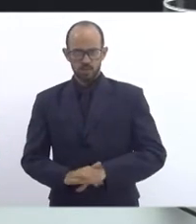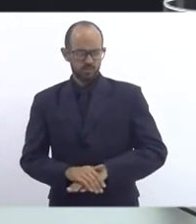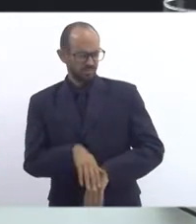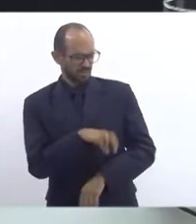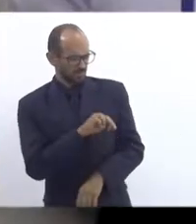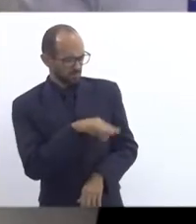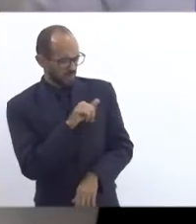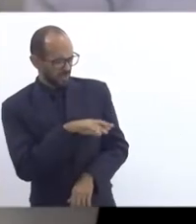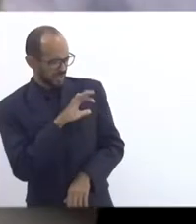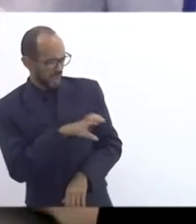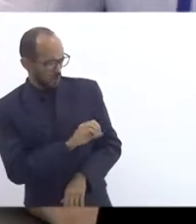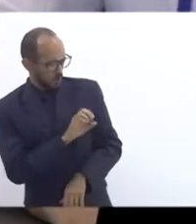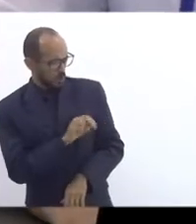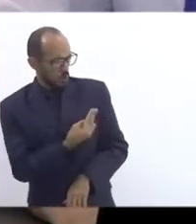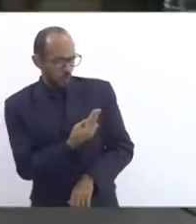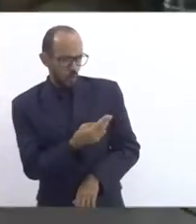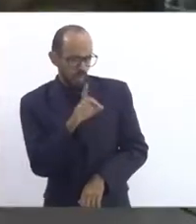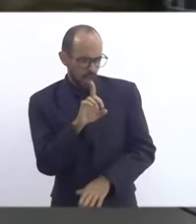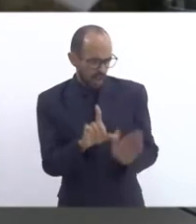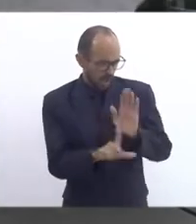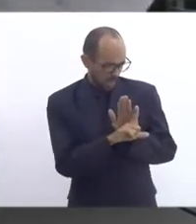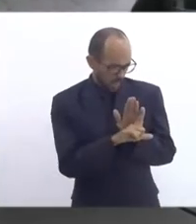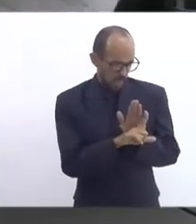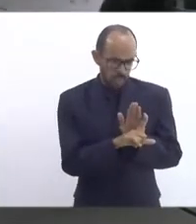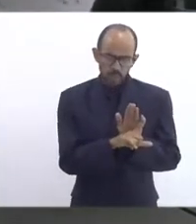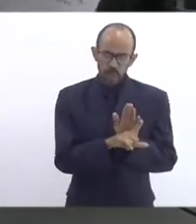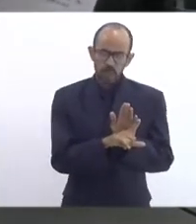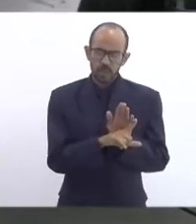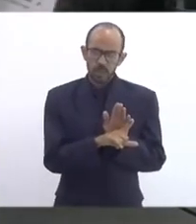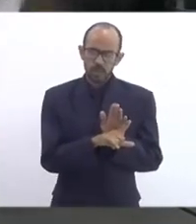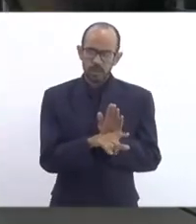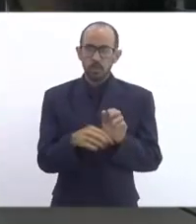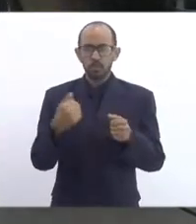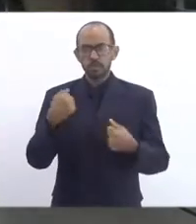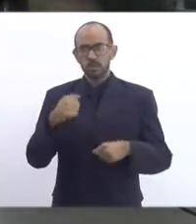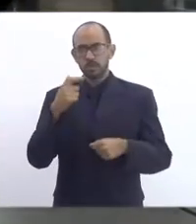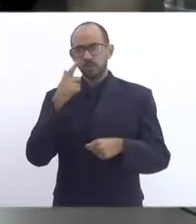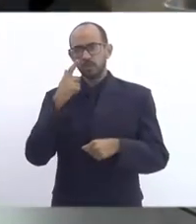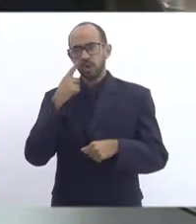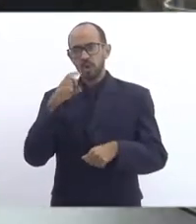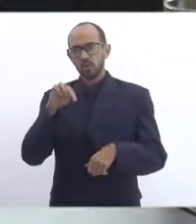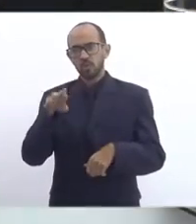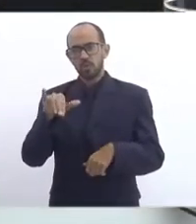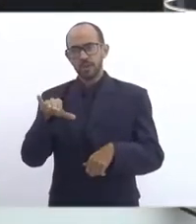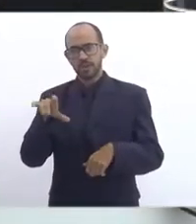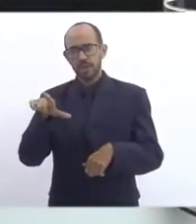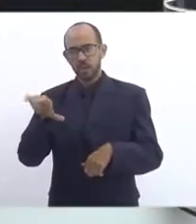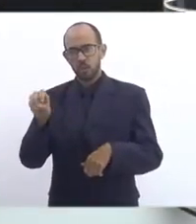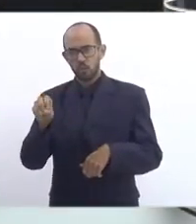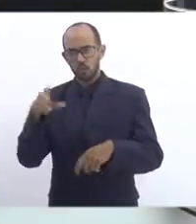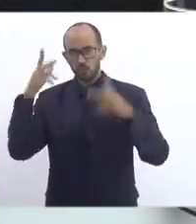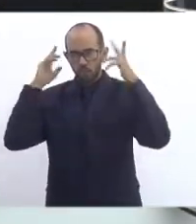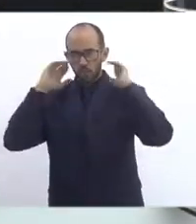não, da lei? Da lei. Lei. Eu não quero, mas eu preciso ler o do Marcelo. Vamos ler o do Marcelo.